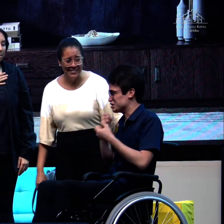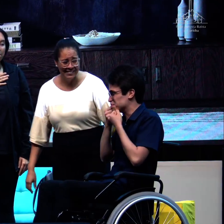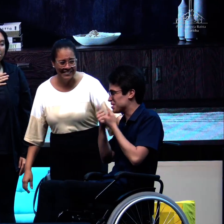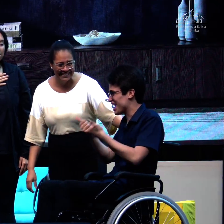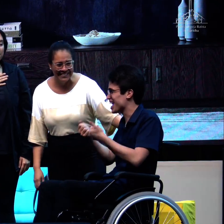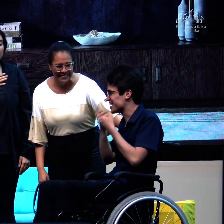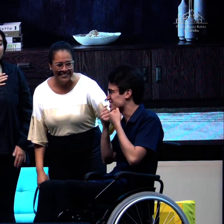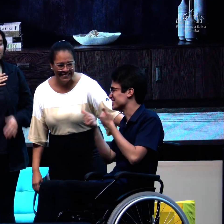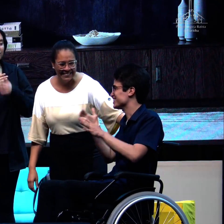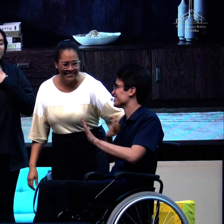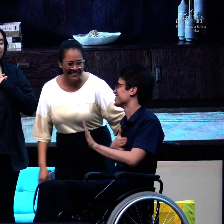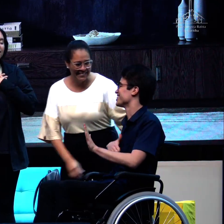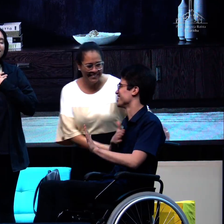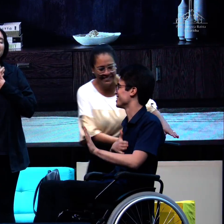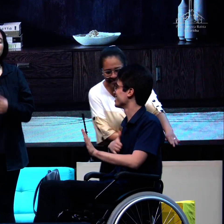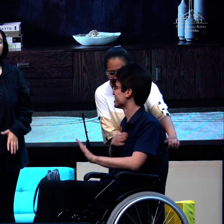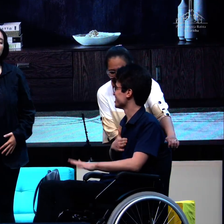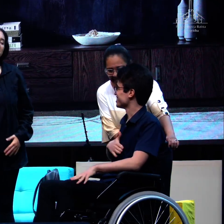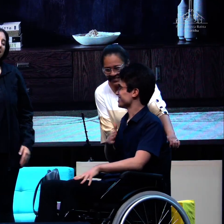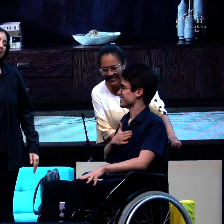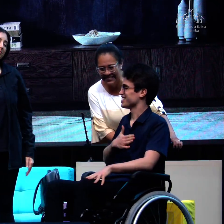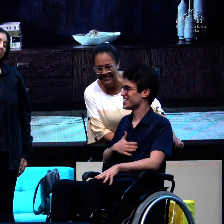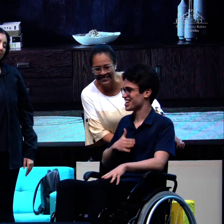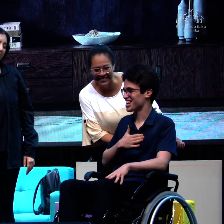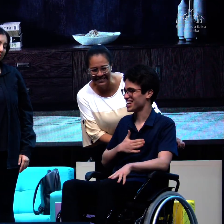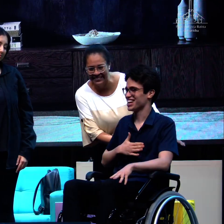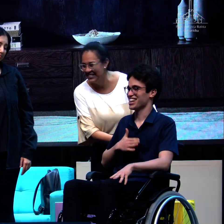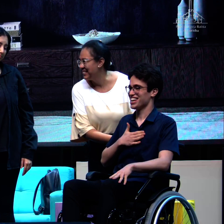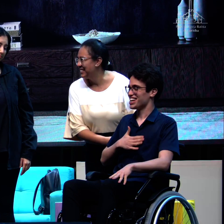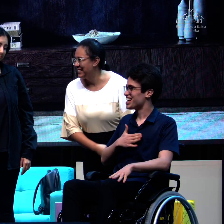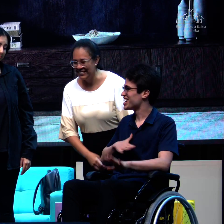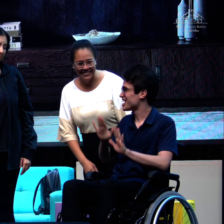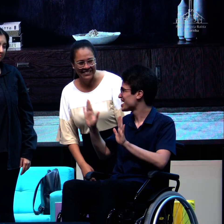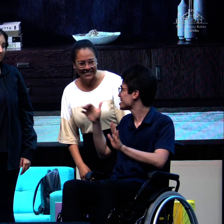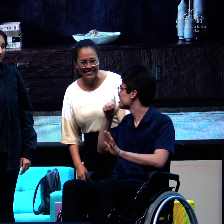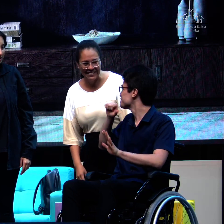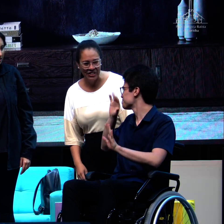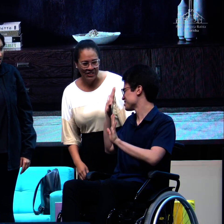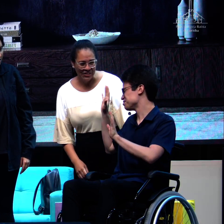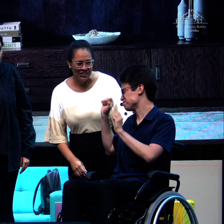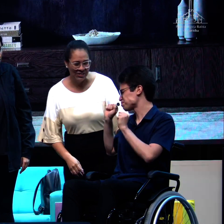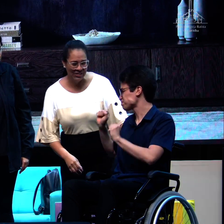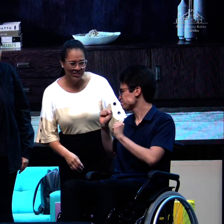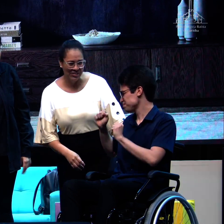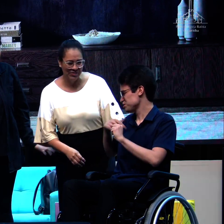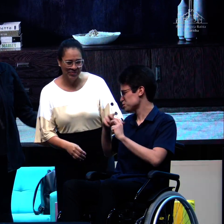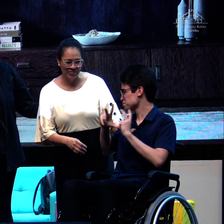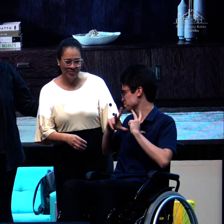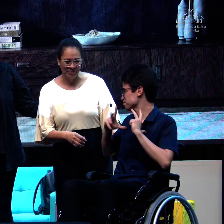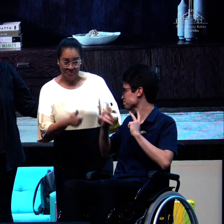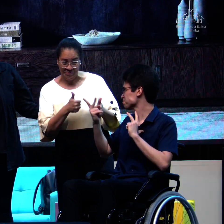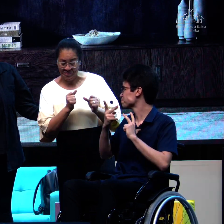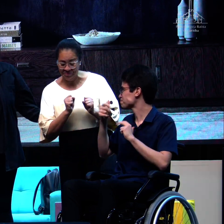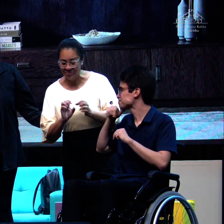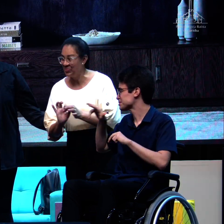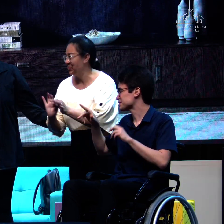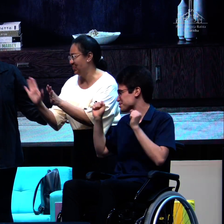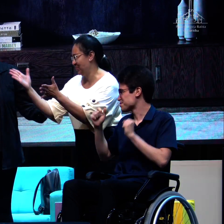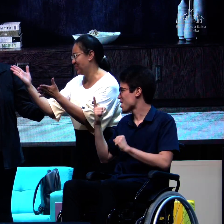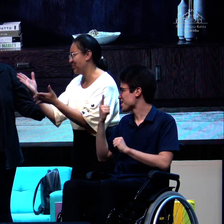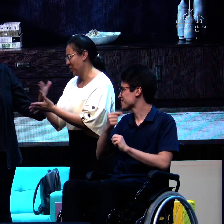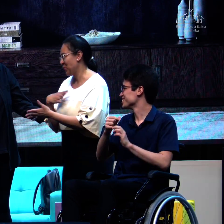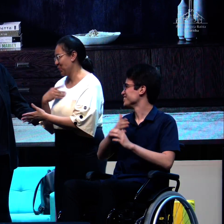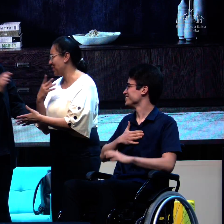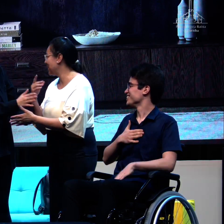bem, gente. Calma, calma. Estamos bem. Mãe, eu queria ficar sós com a minha irmã. Você pode se retirar,